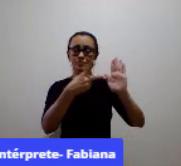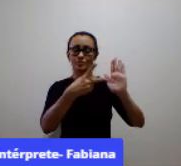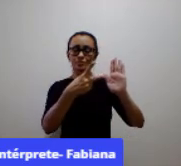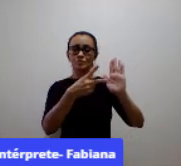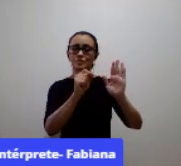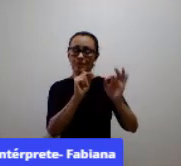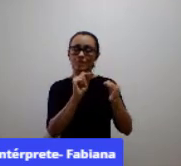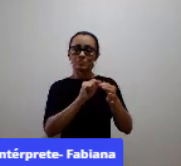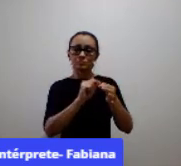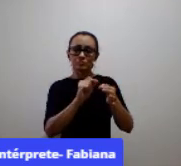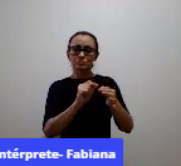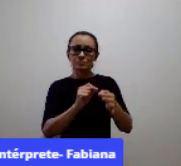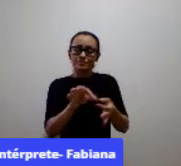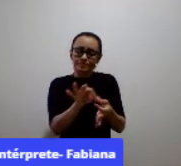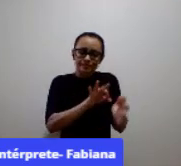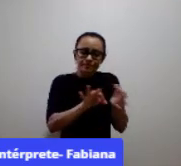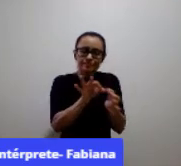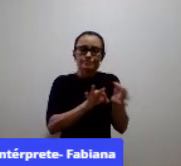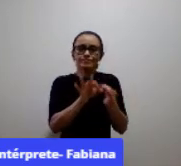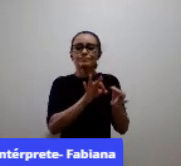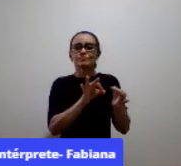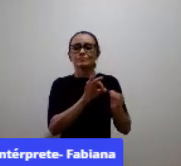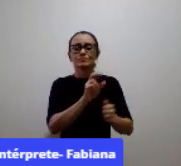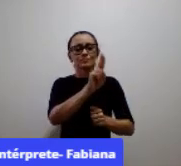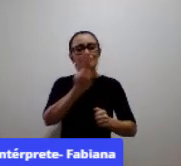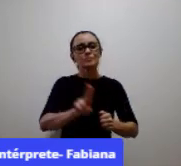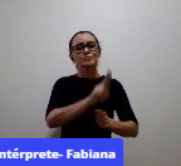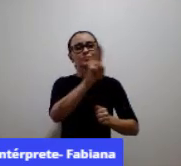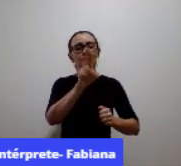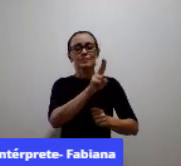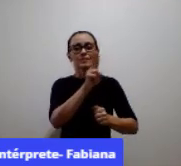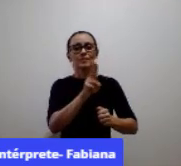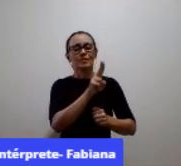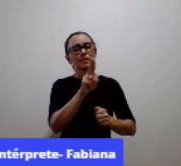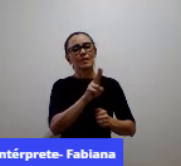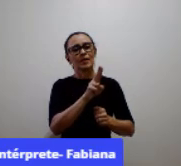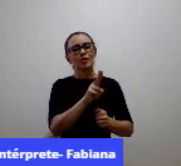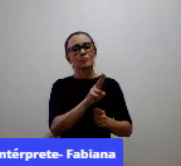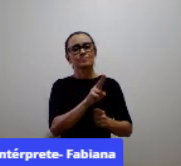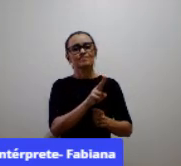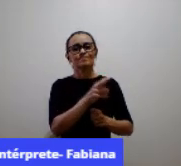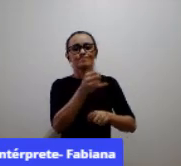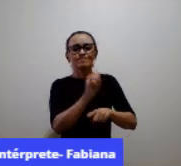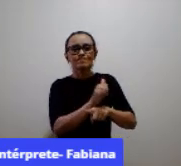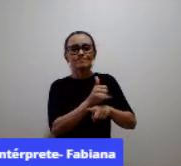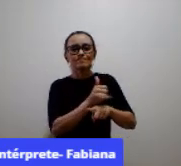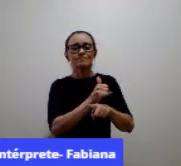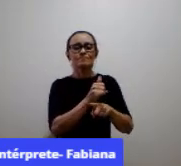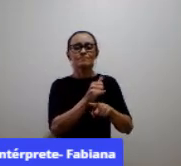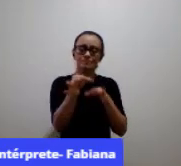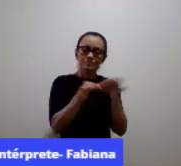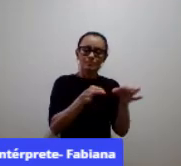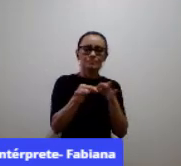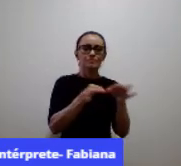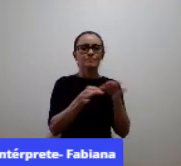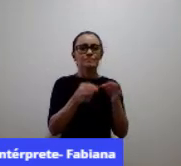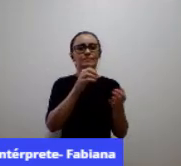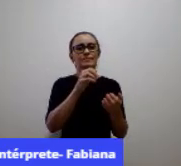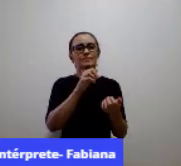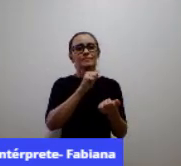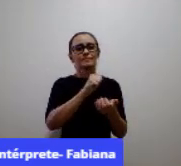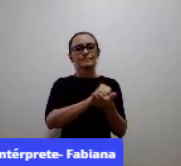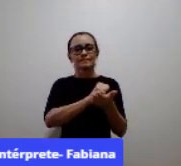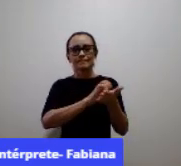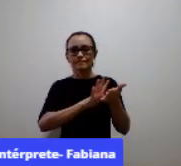onde você vai usar um instrumento e estratégias para elaborar essas